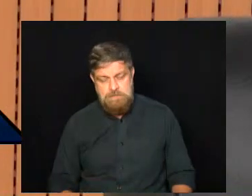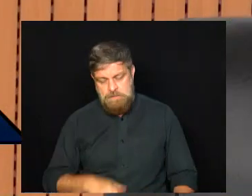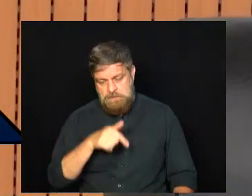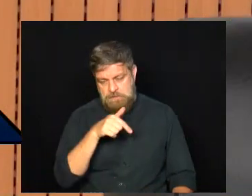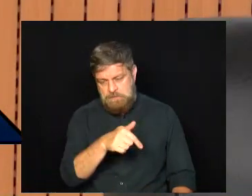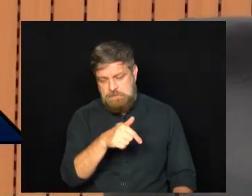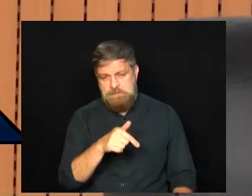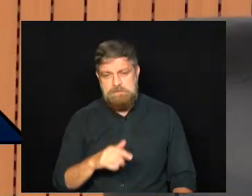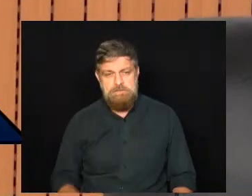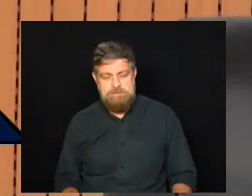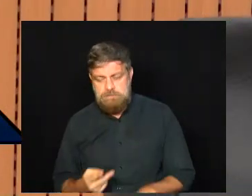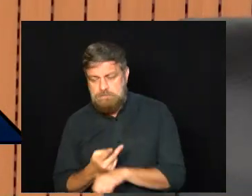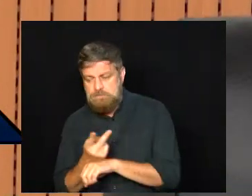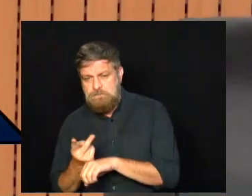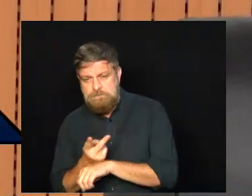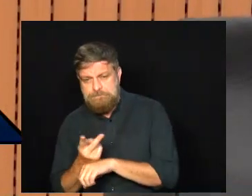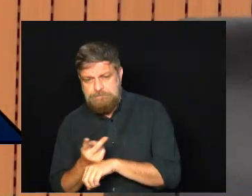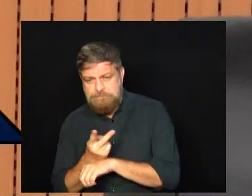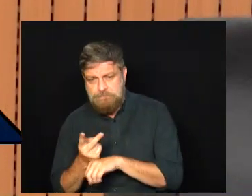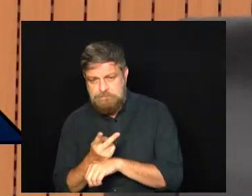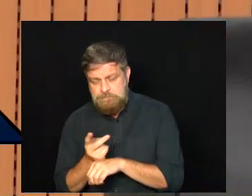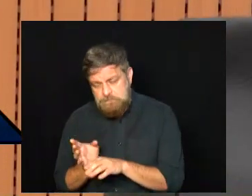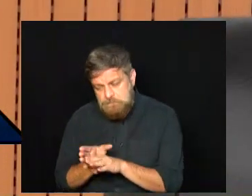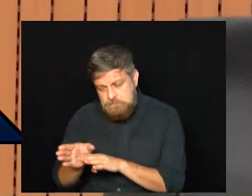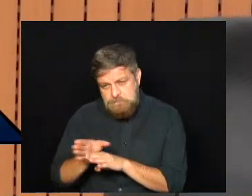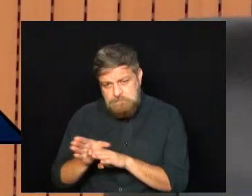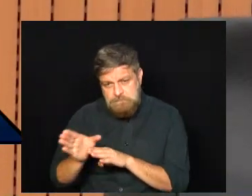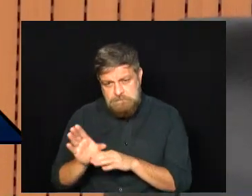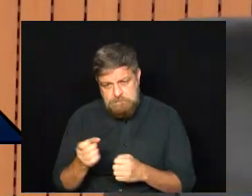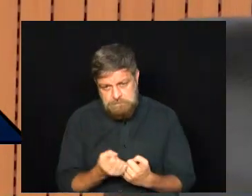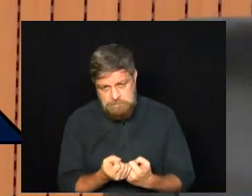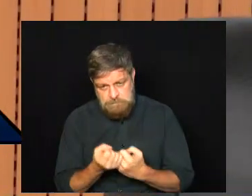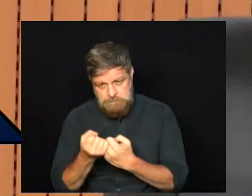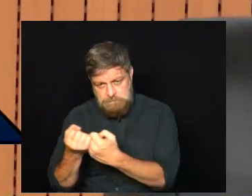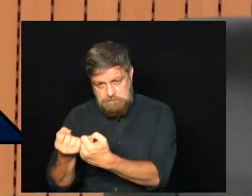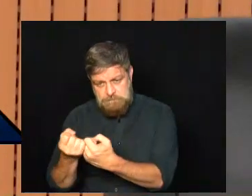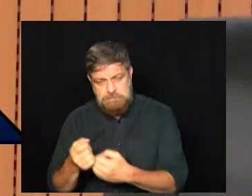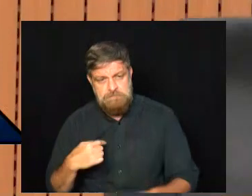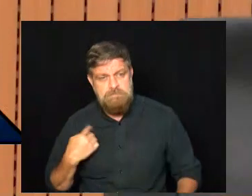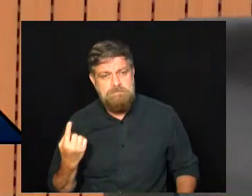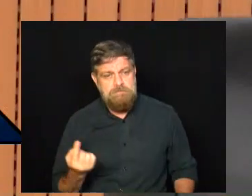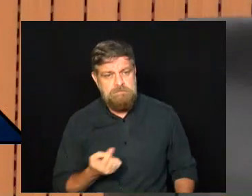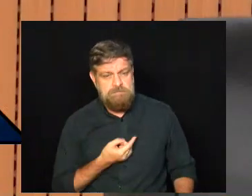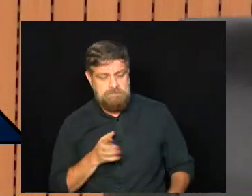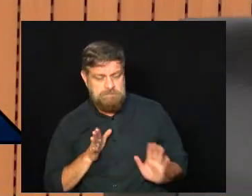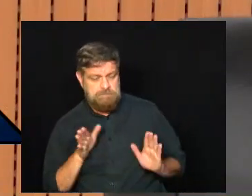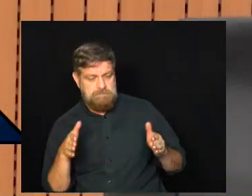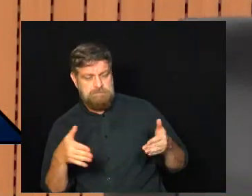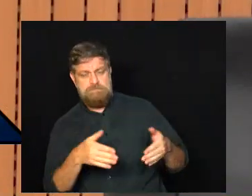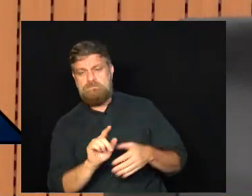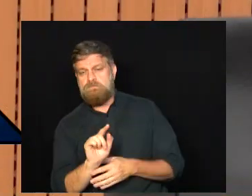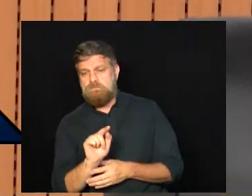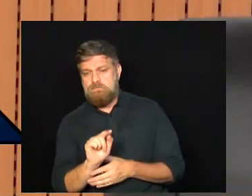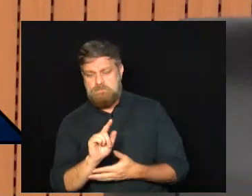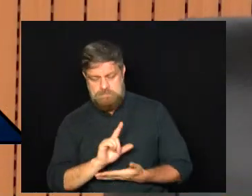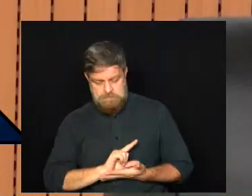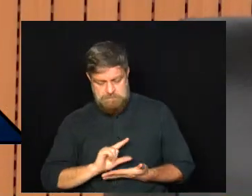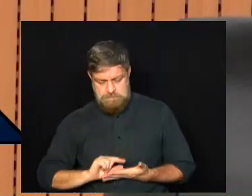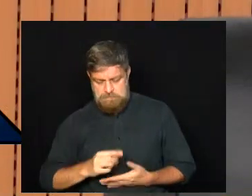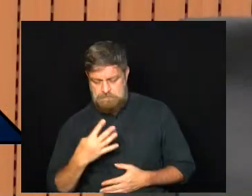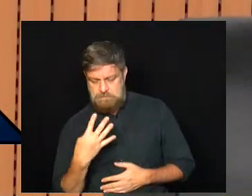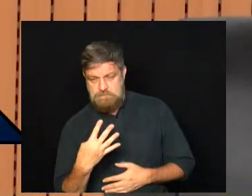buscar refúgio, auxílio e orientação. Hoje nós estaremos falando mais, né, sobre o artigo 4º,